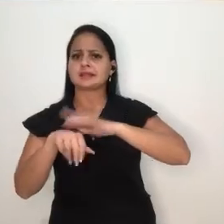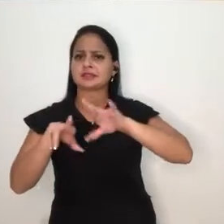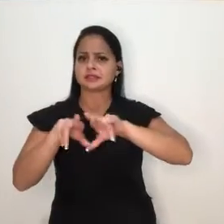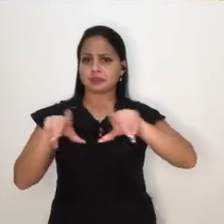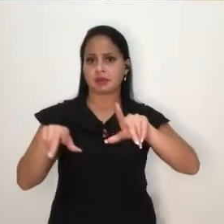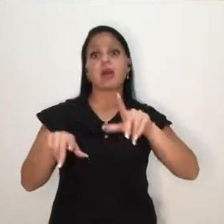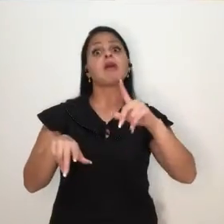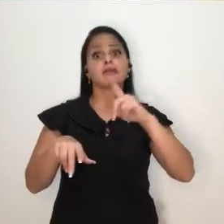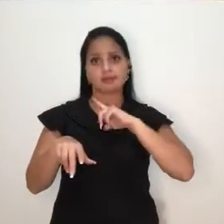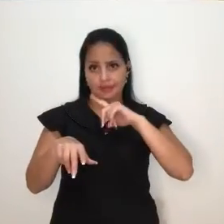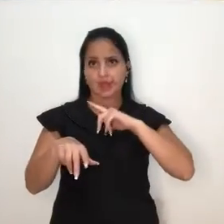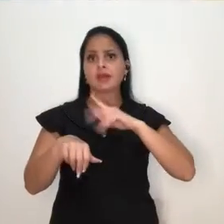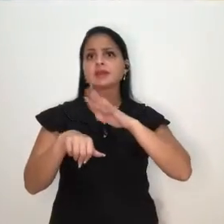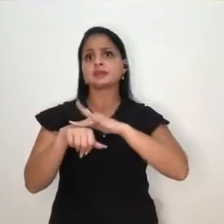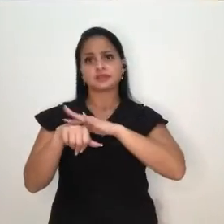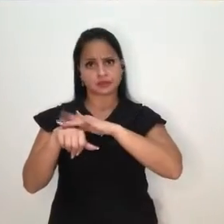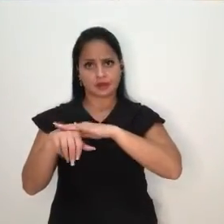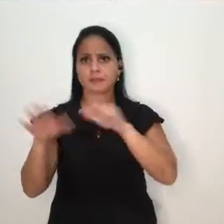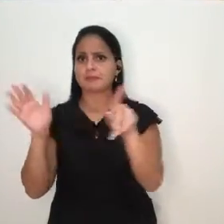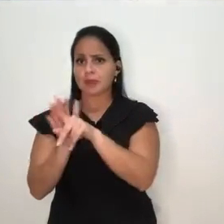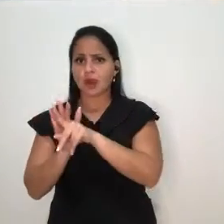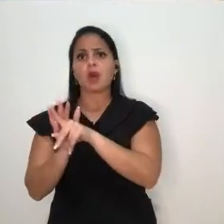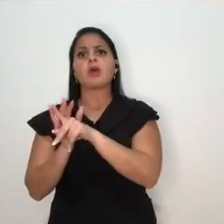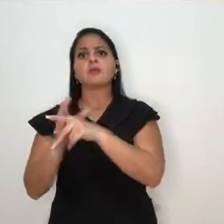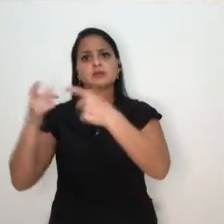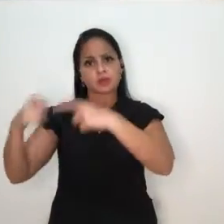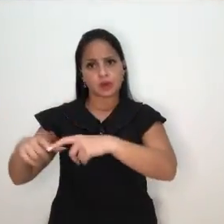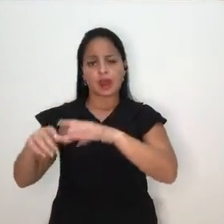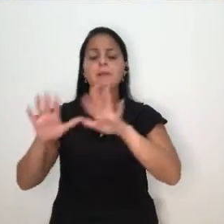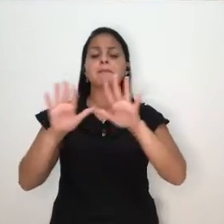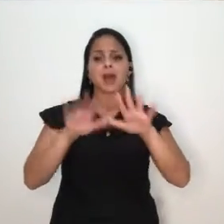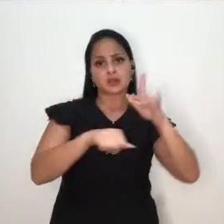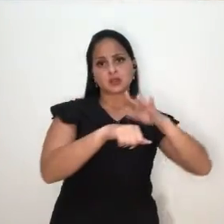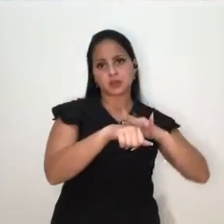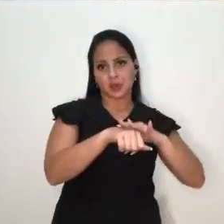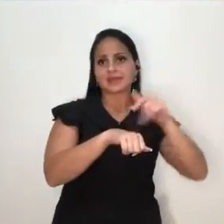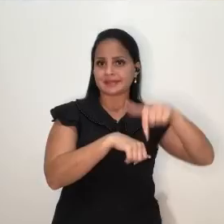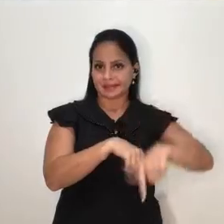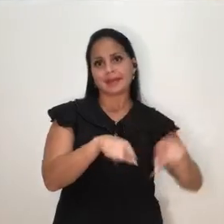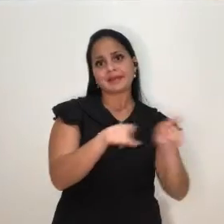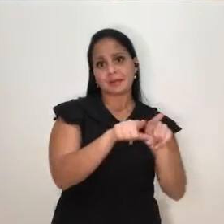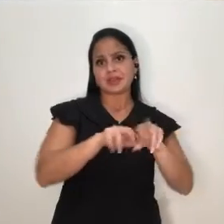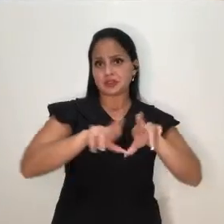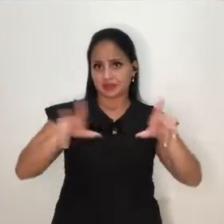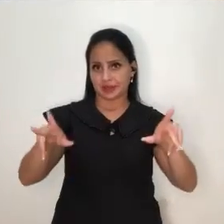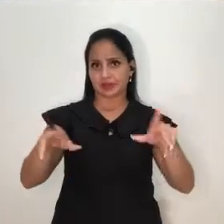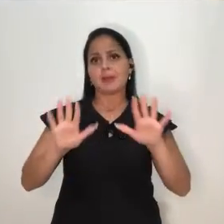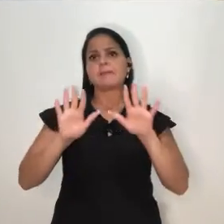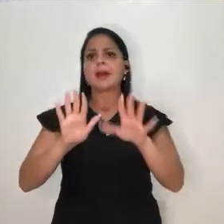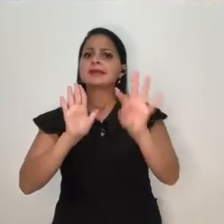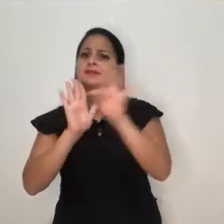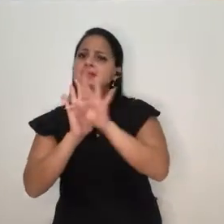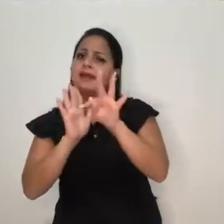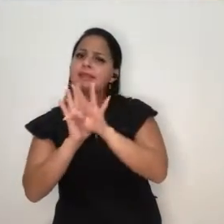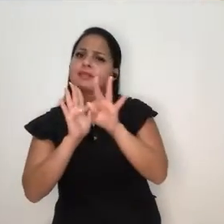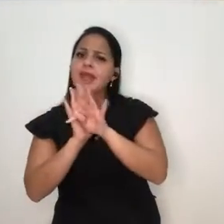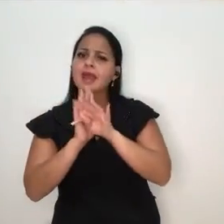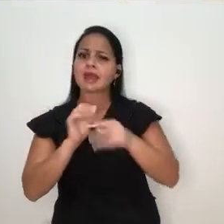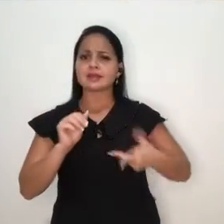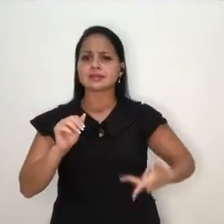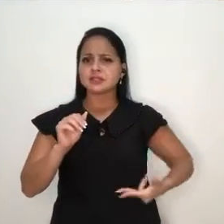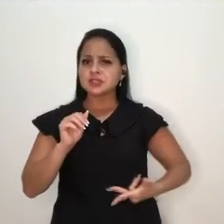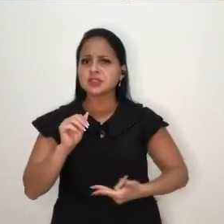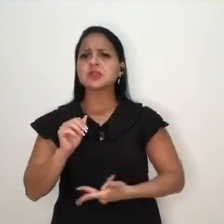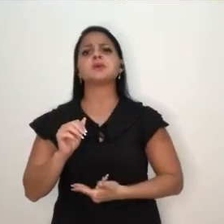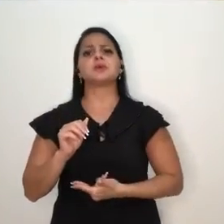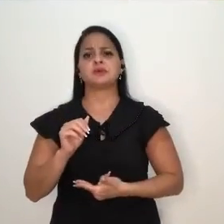que tem umas doenças que são típicas de lá e as doenças que são típicas daqui. Mas, assim, técnica cirúrgica,